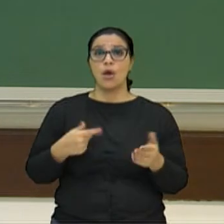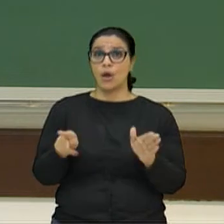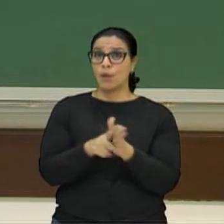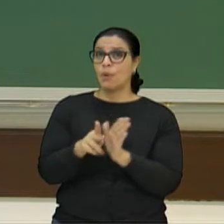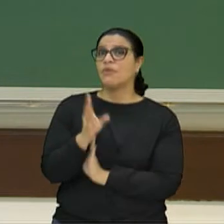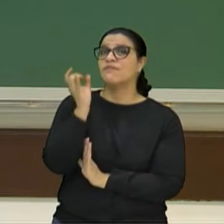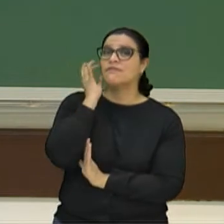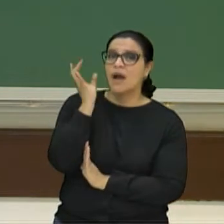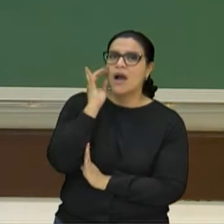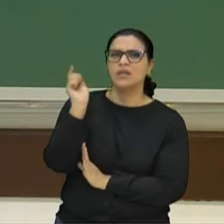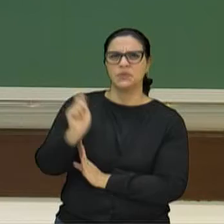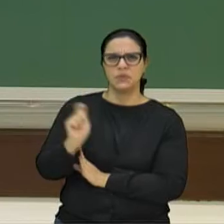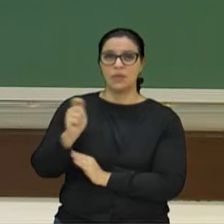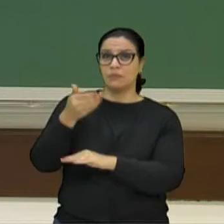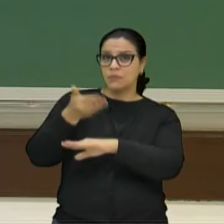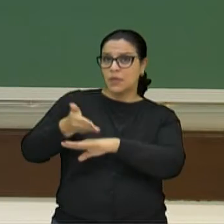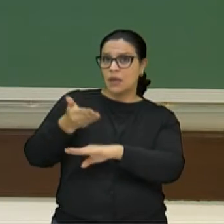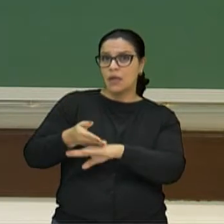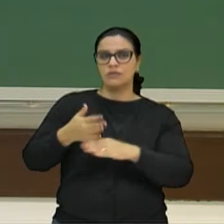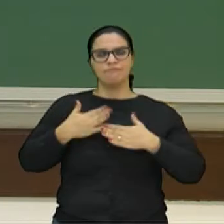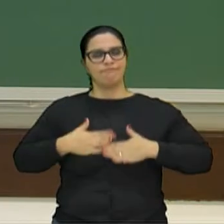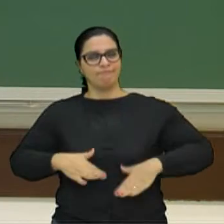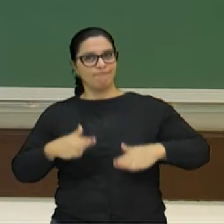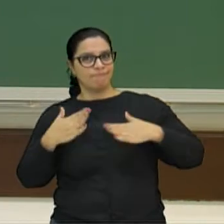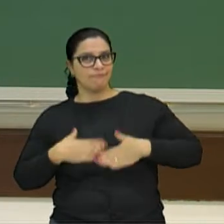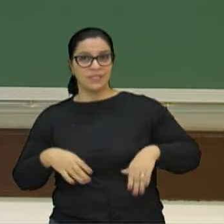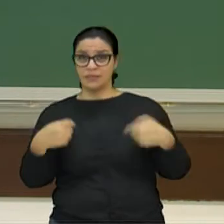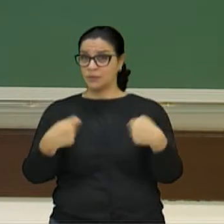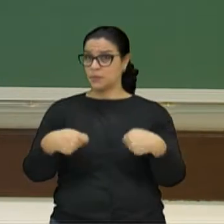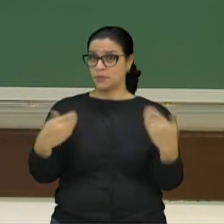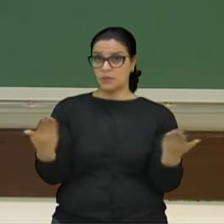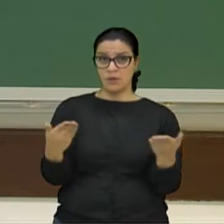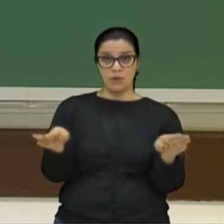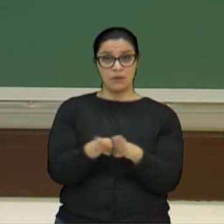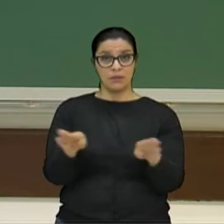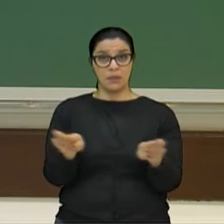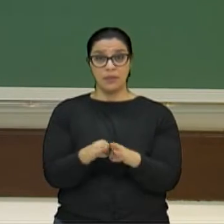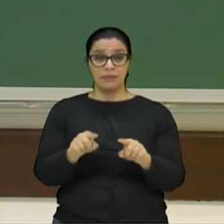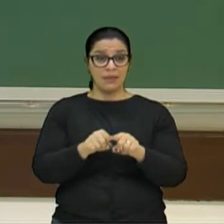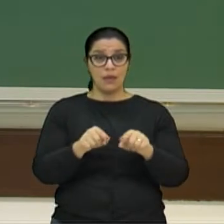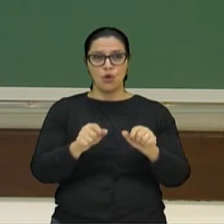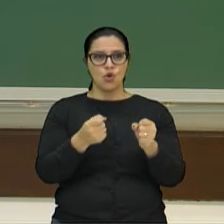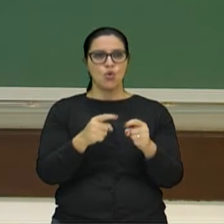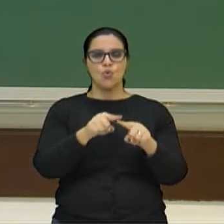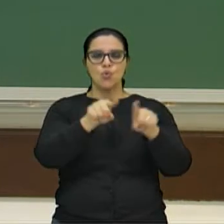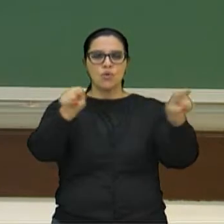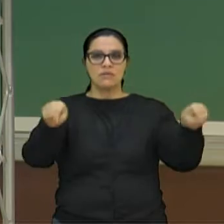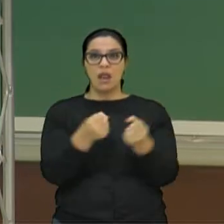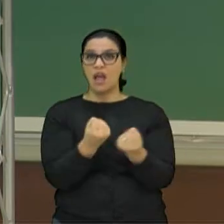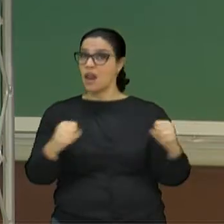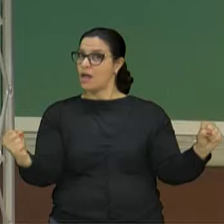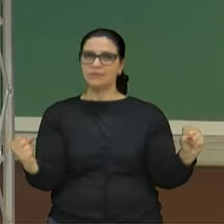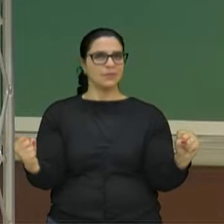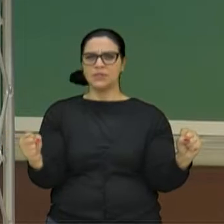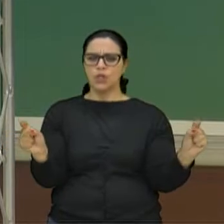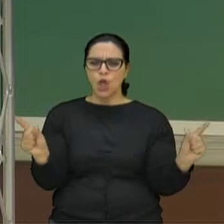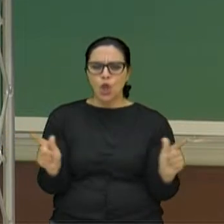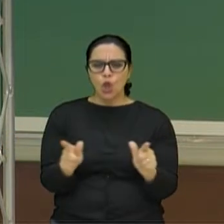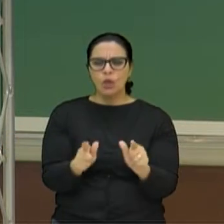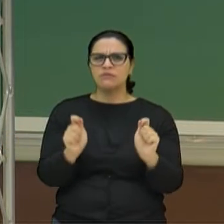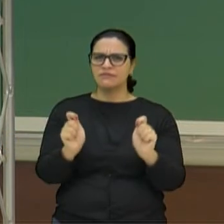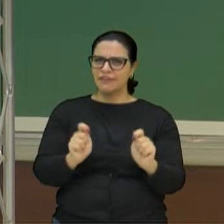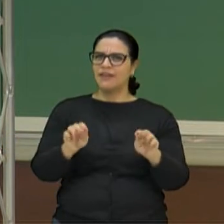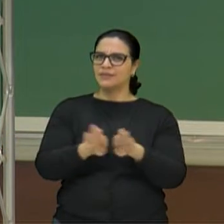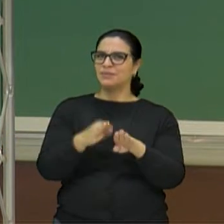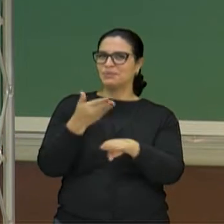atividades fáceis de se praticar, tranquilo, não há necessidade de grandes espaços, então um pequeno espaço você consegue para